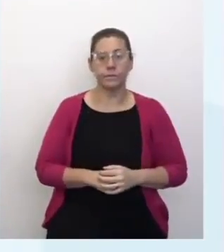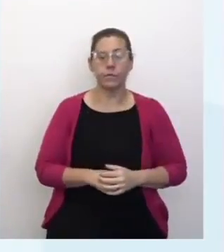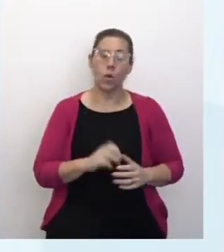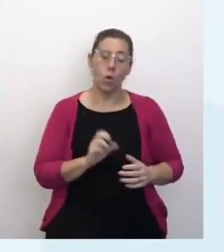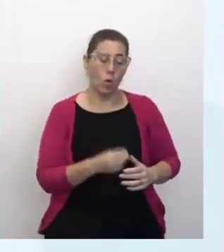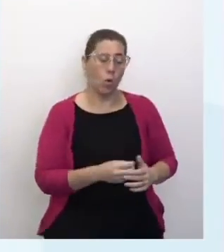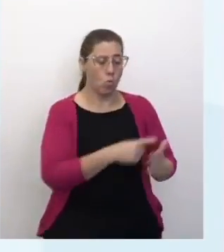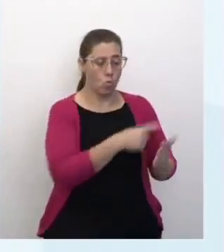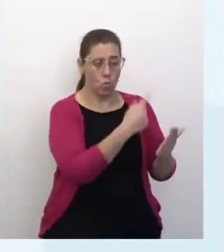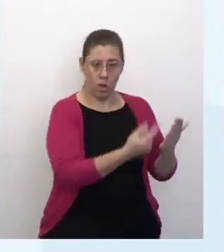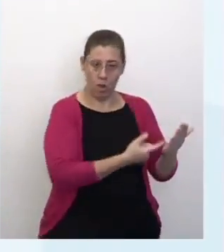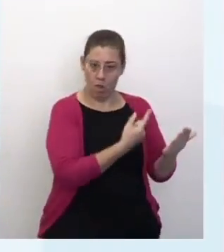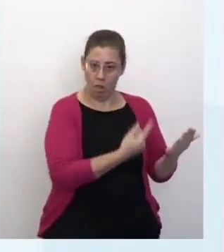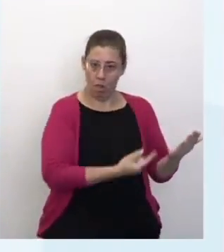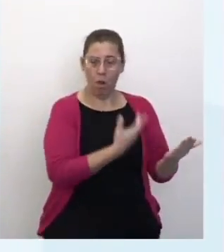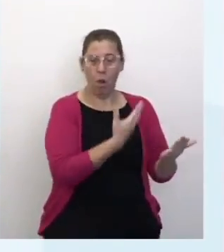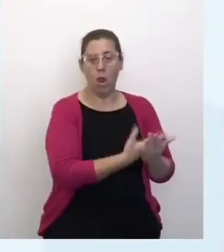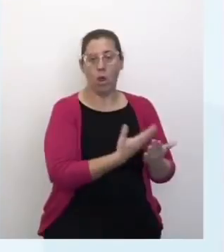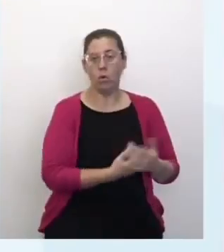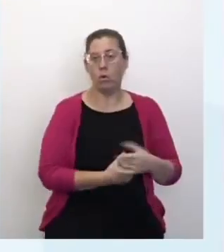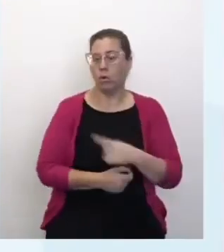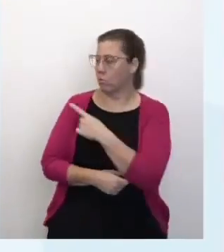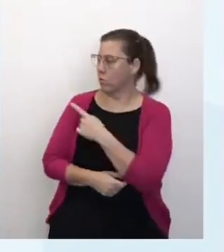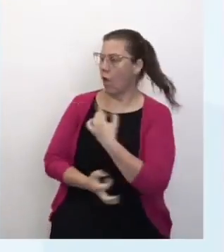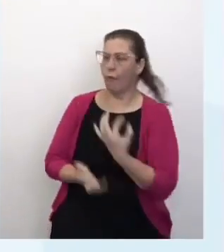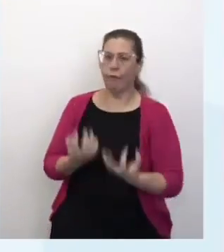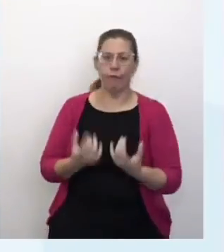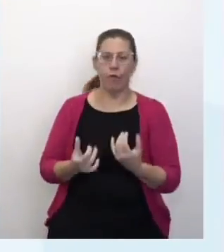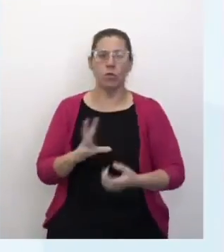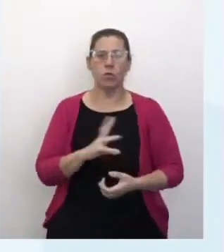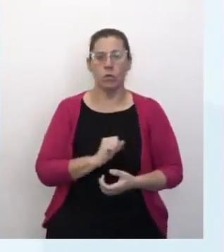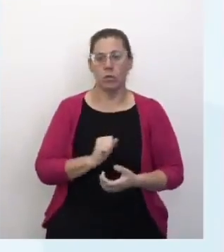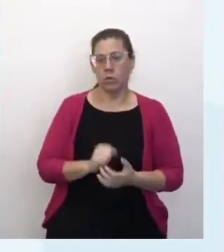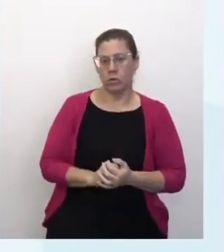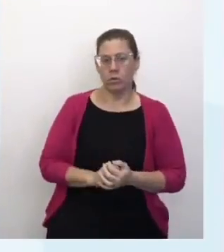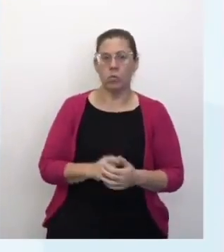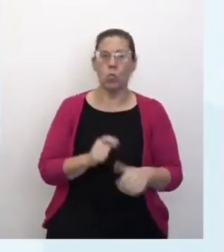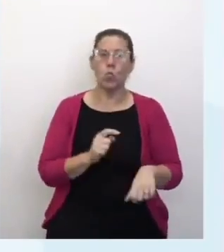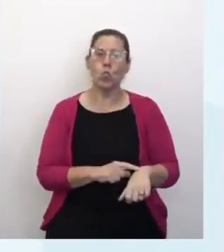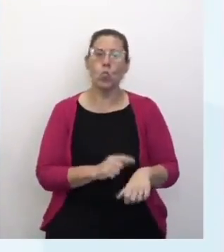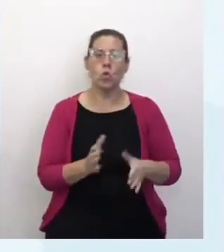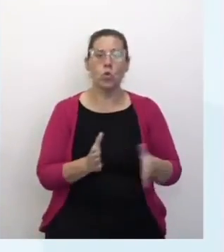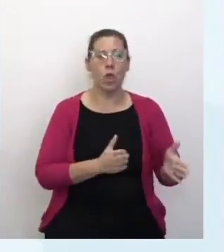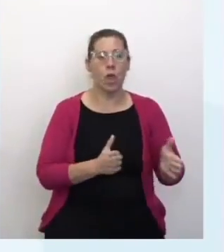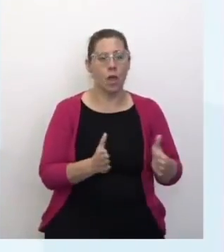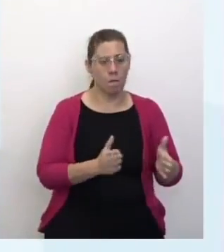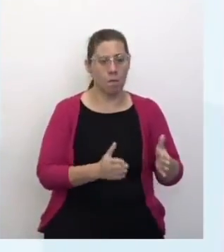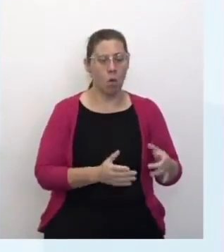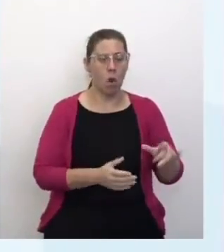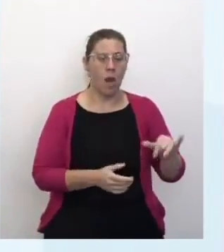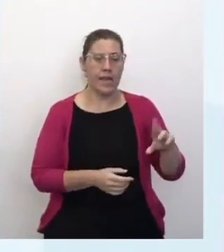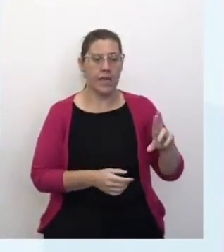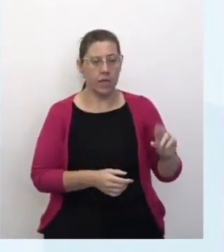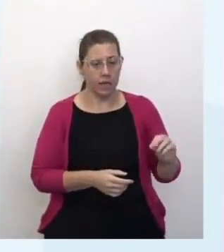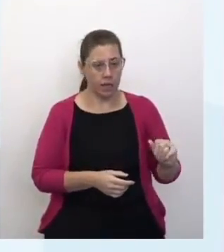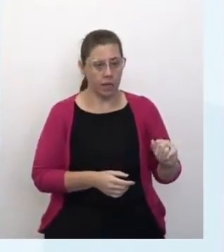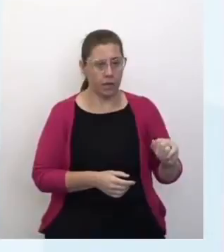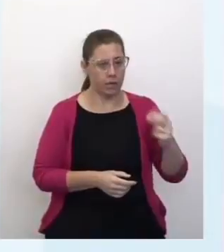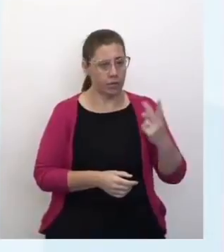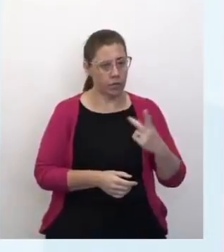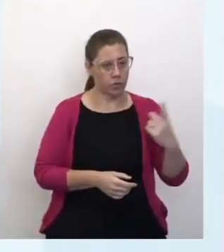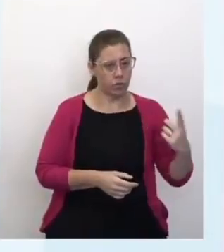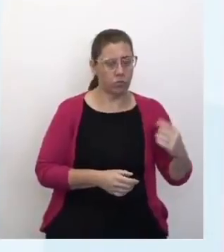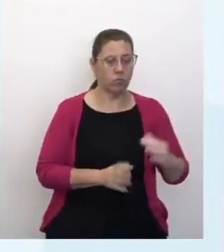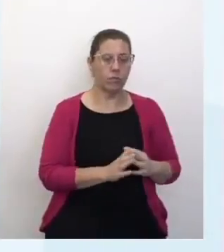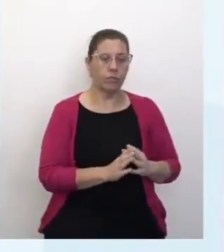aluno. Este Inferno de Amar. Na época do Tomás Antônio Gonzaga, o amor é algo mais objetivo, tá? Então,